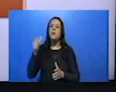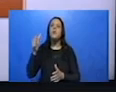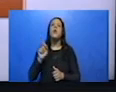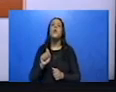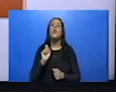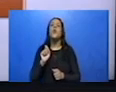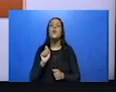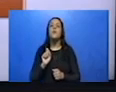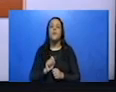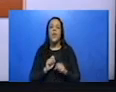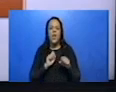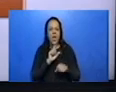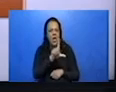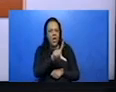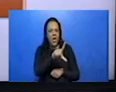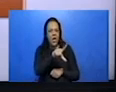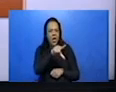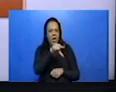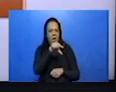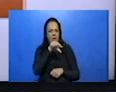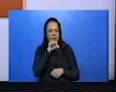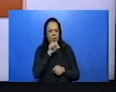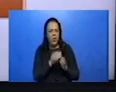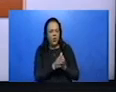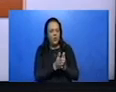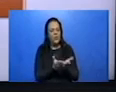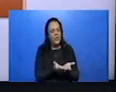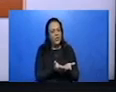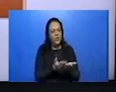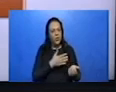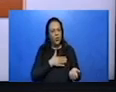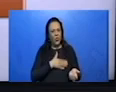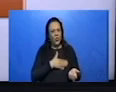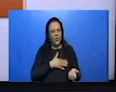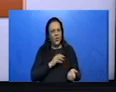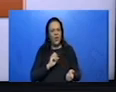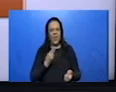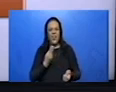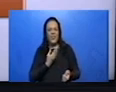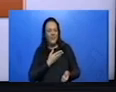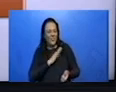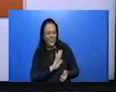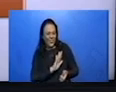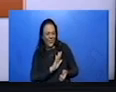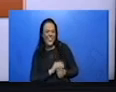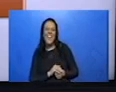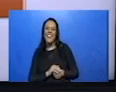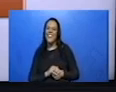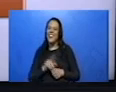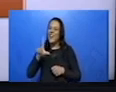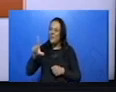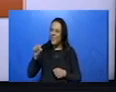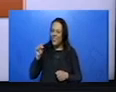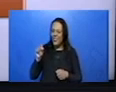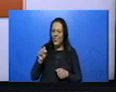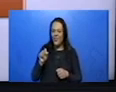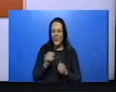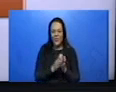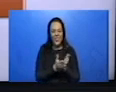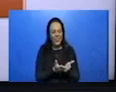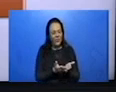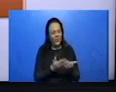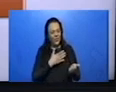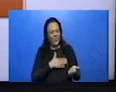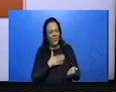Escolha um livro que você gostou ou que você não gostou, é mais fácil. Acho que os que você gostou talvez sejam mais fáceis ainda. Que você leu esse ano, leu no ano